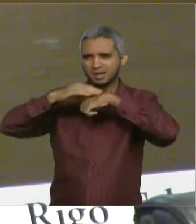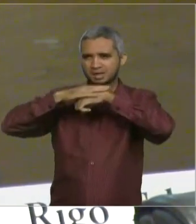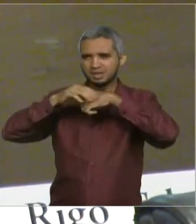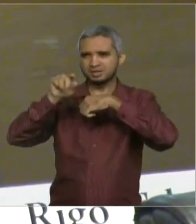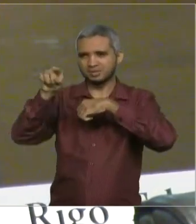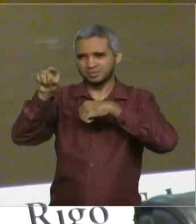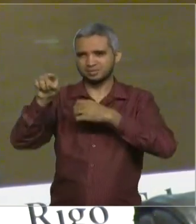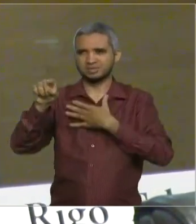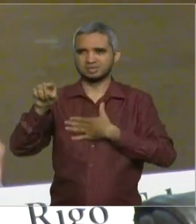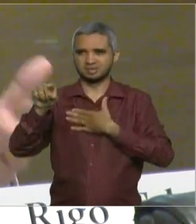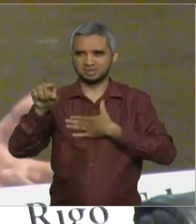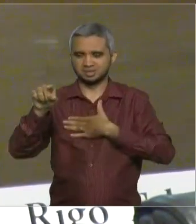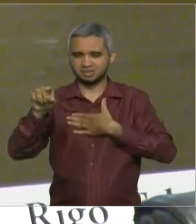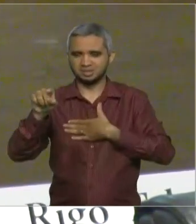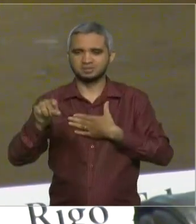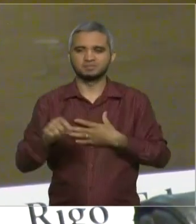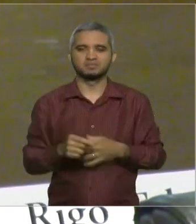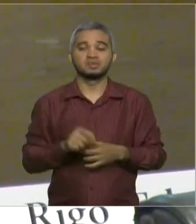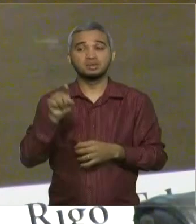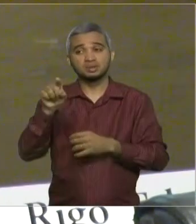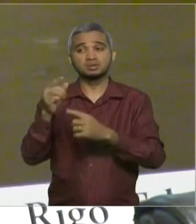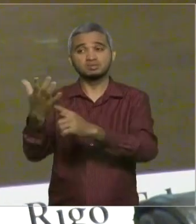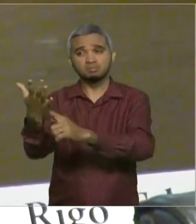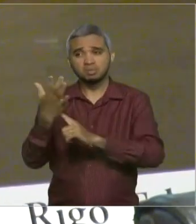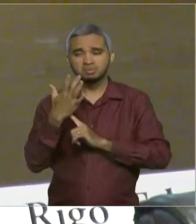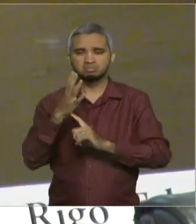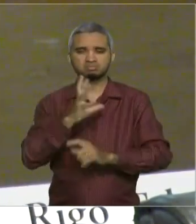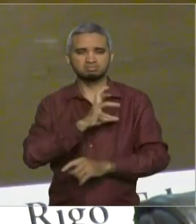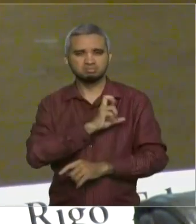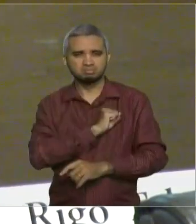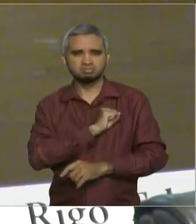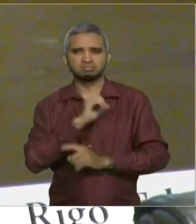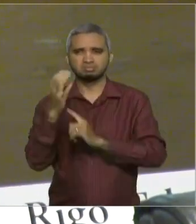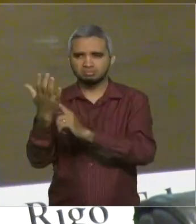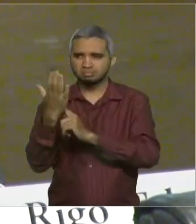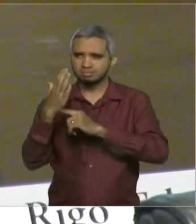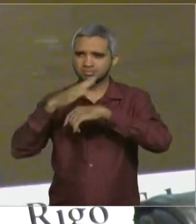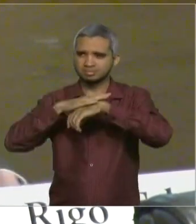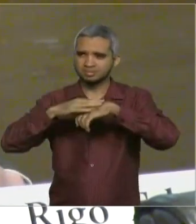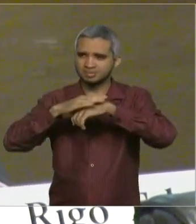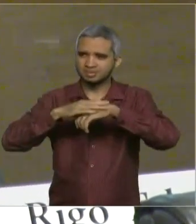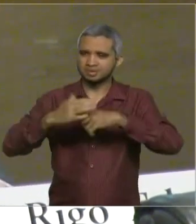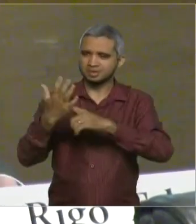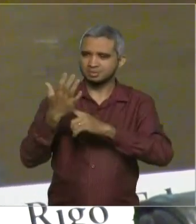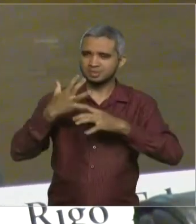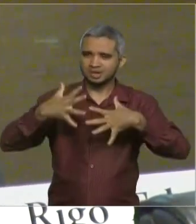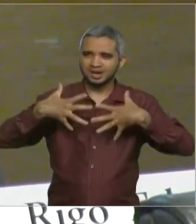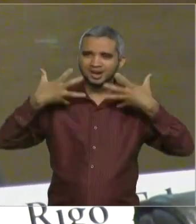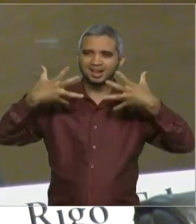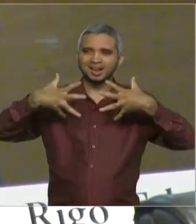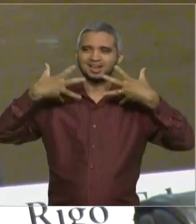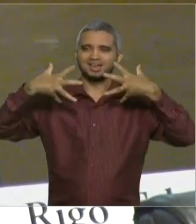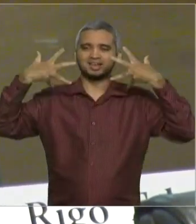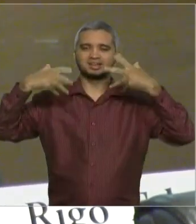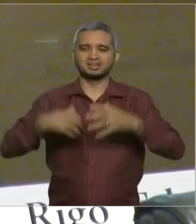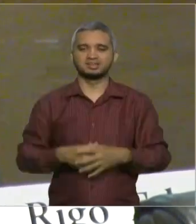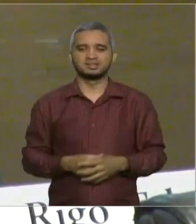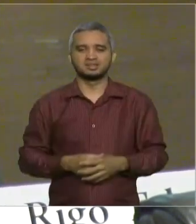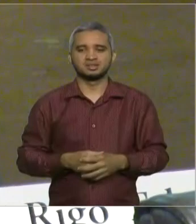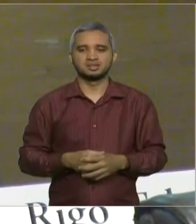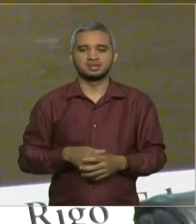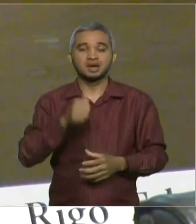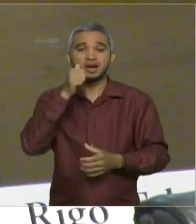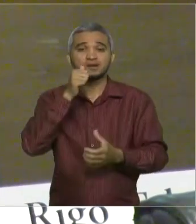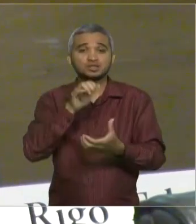esse carinho, esse amor, esta alegria que, como a Miguel sempre fala, nas rodas que tem as esposas deputados, Vossa Excelência